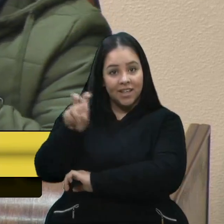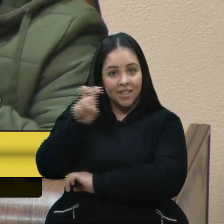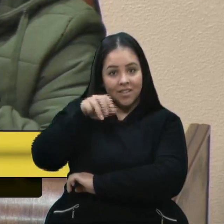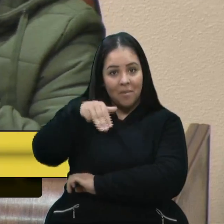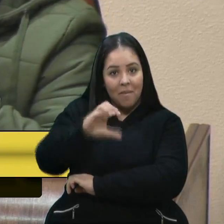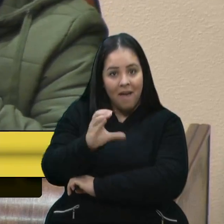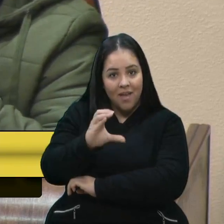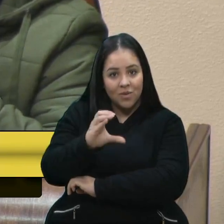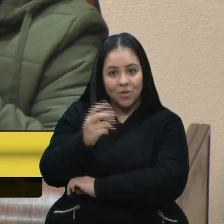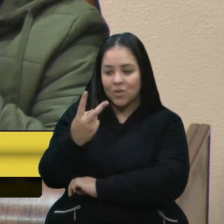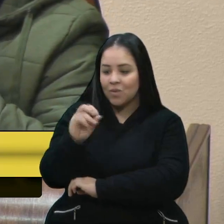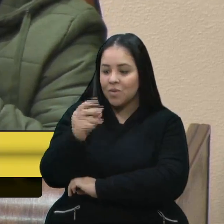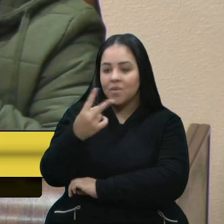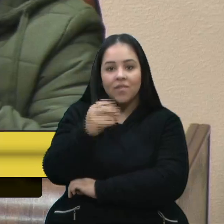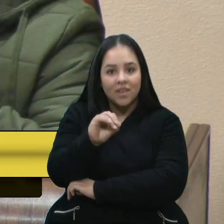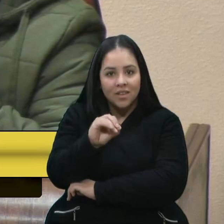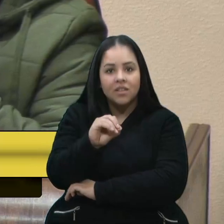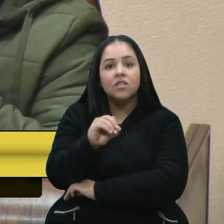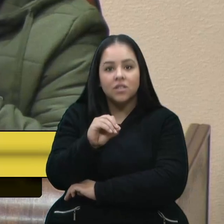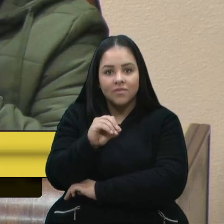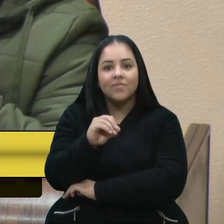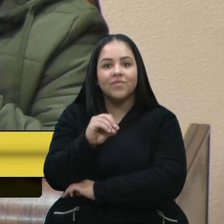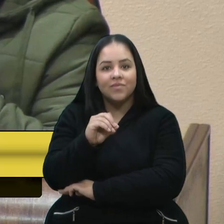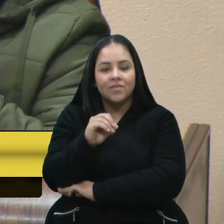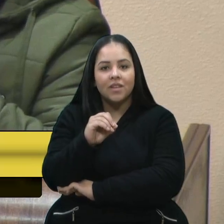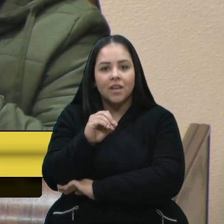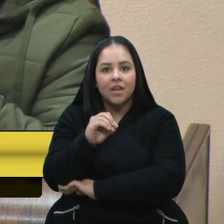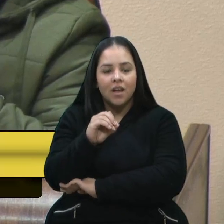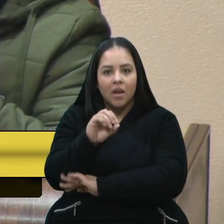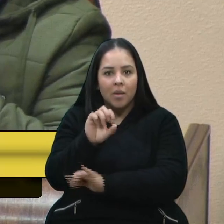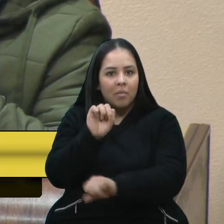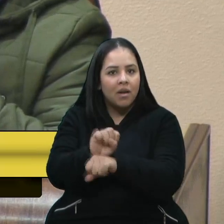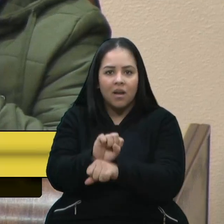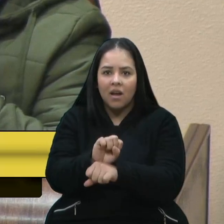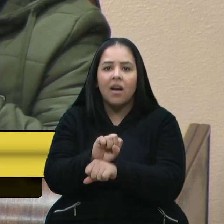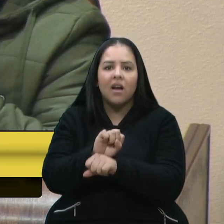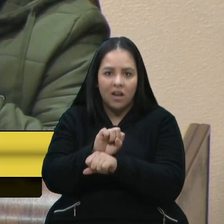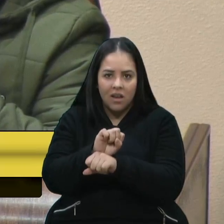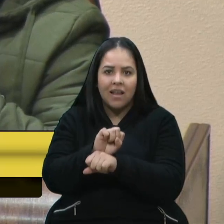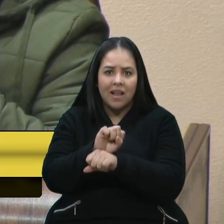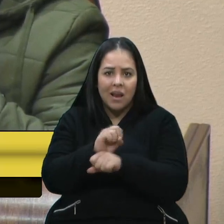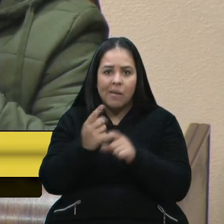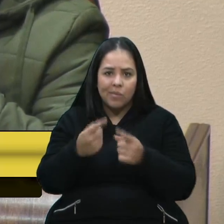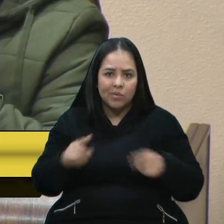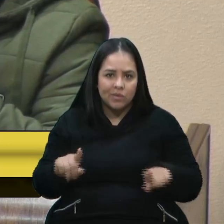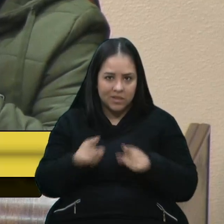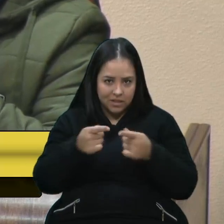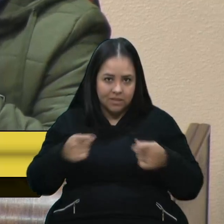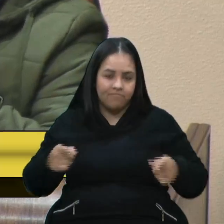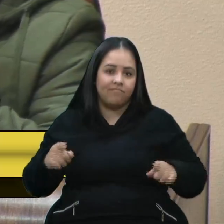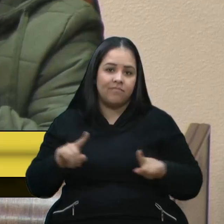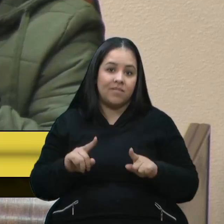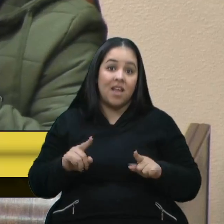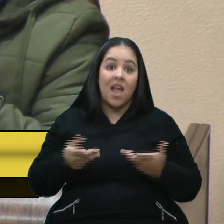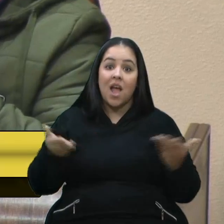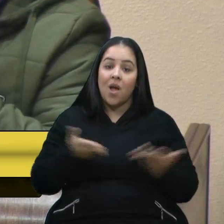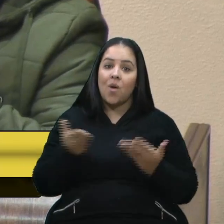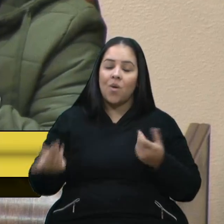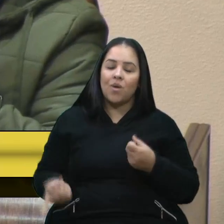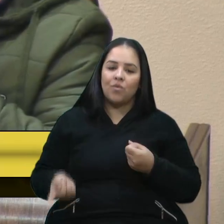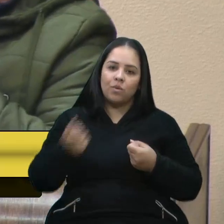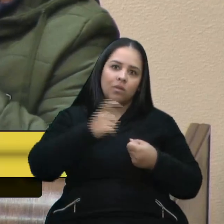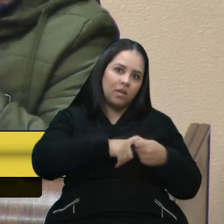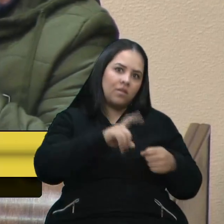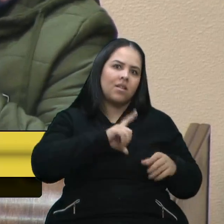2020, foi estancada a música ao vivo. Agora está voltando com os